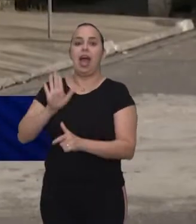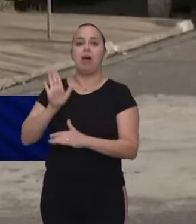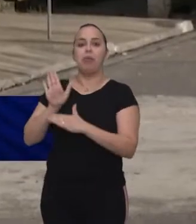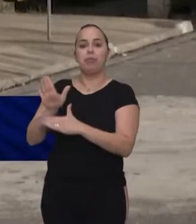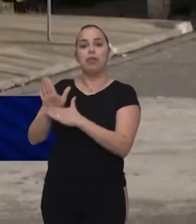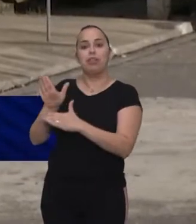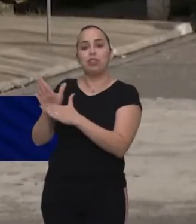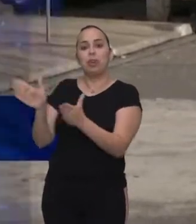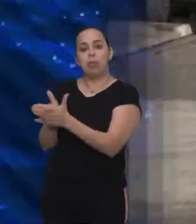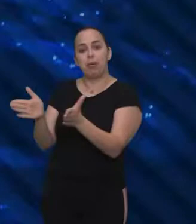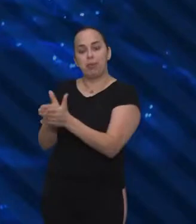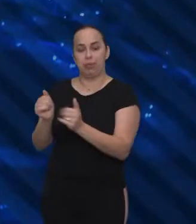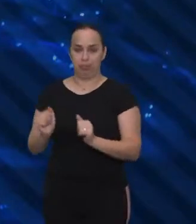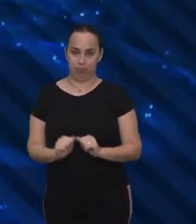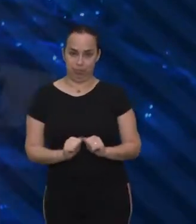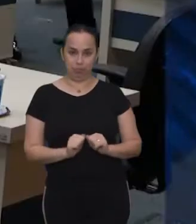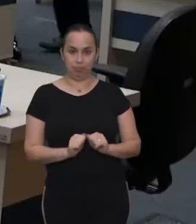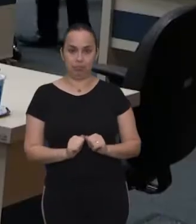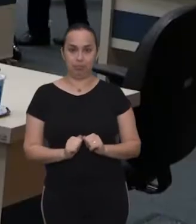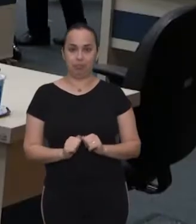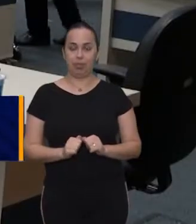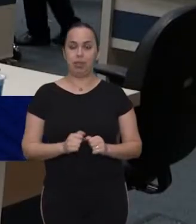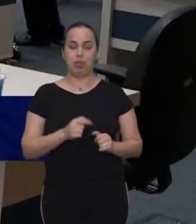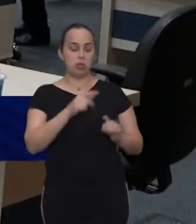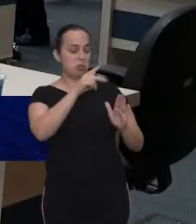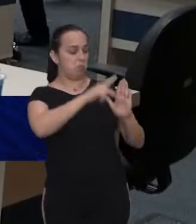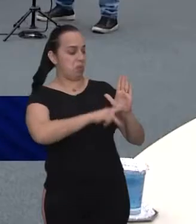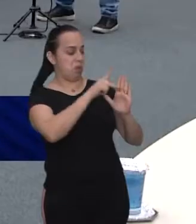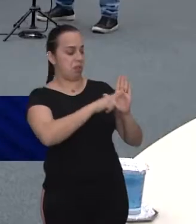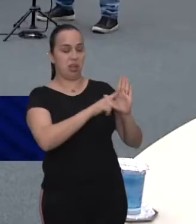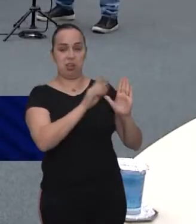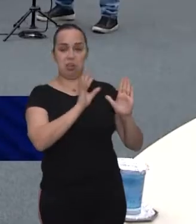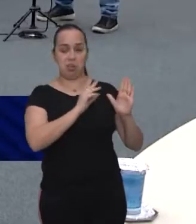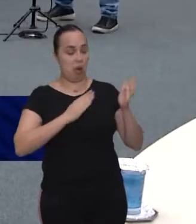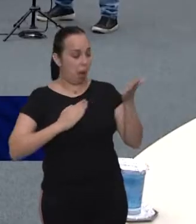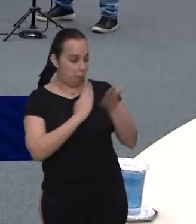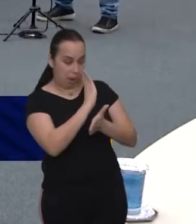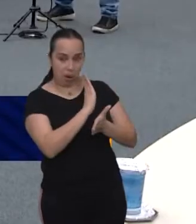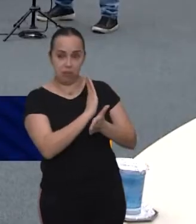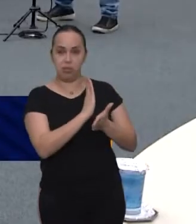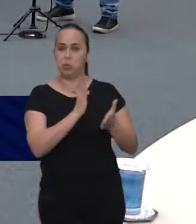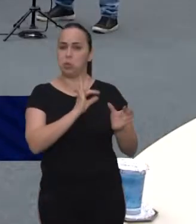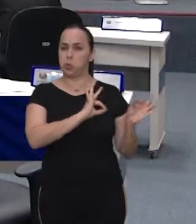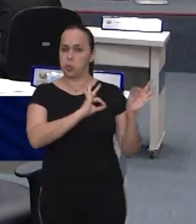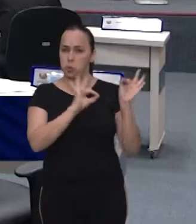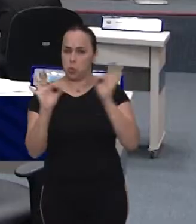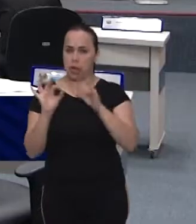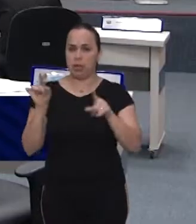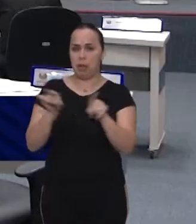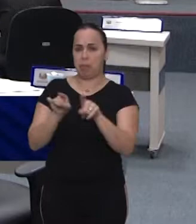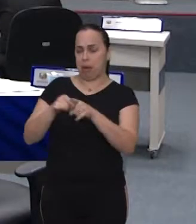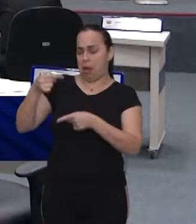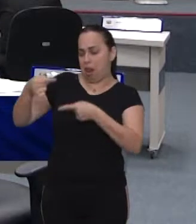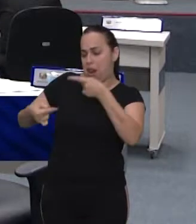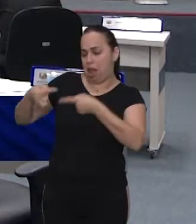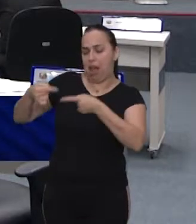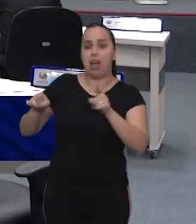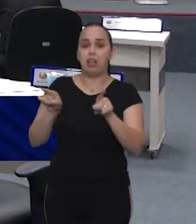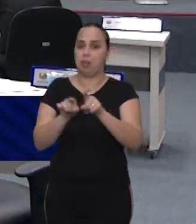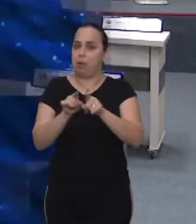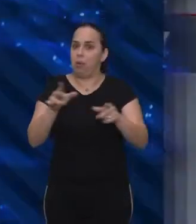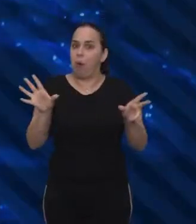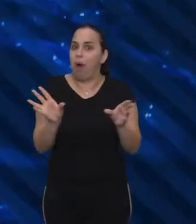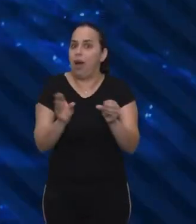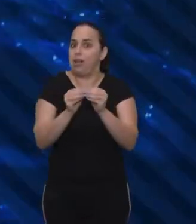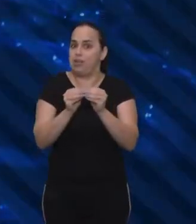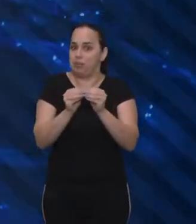câmara vai ajudar quem precisa ouvir os projetos aprovados os assuntos debatidos pelos vereadores os resumos das sessões